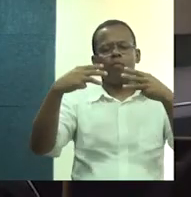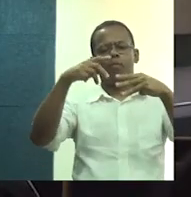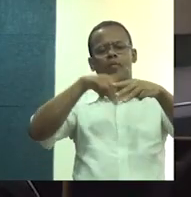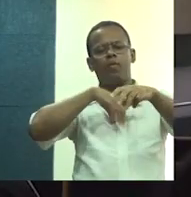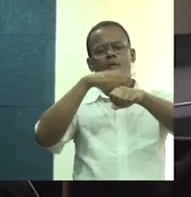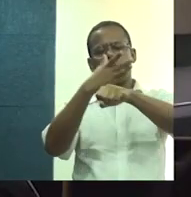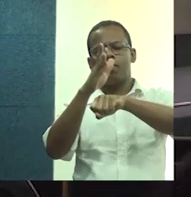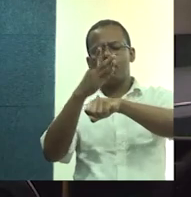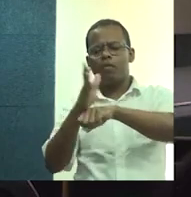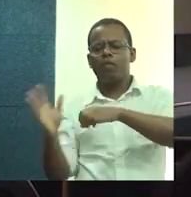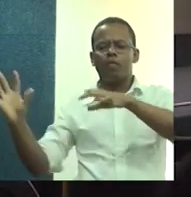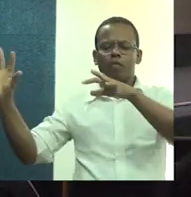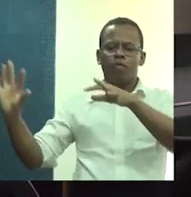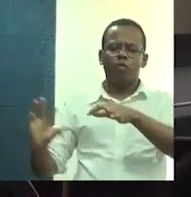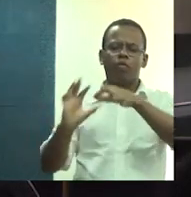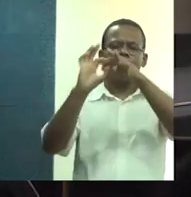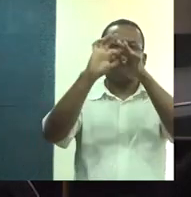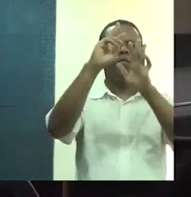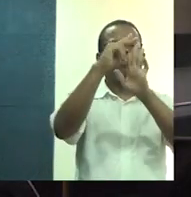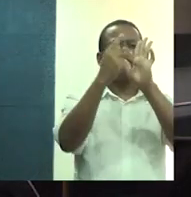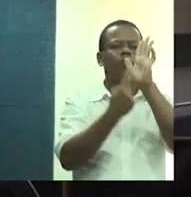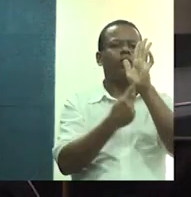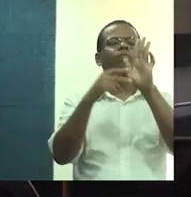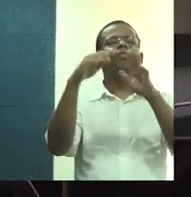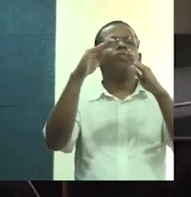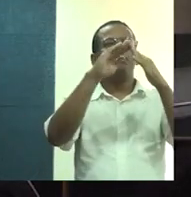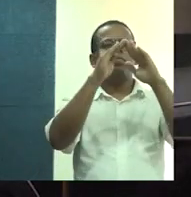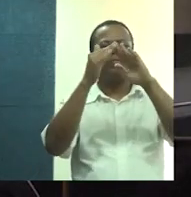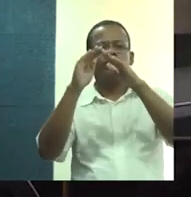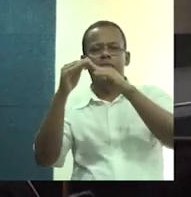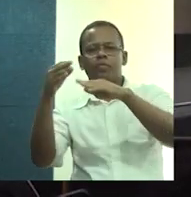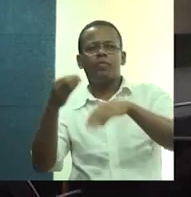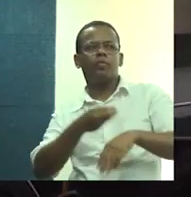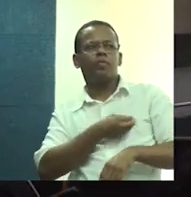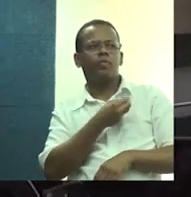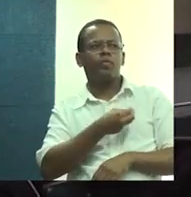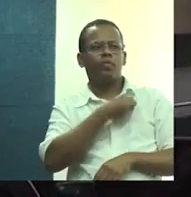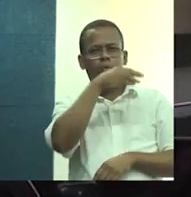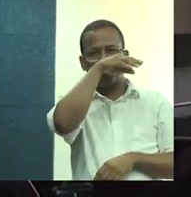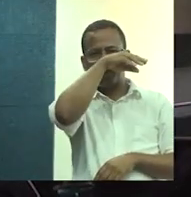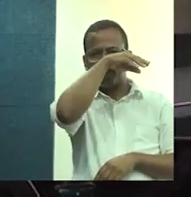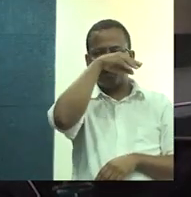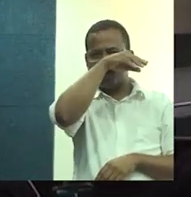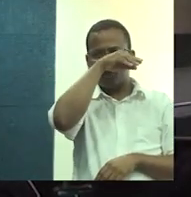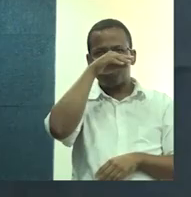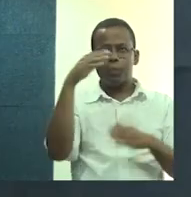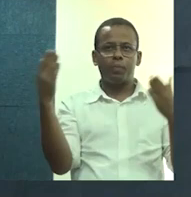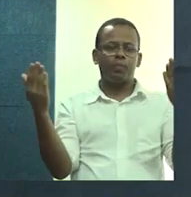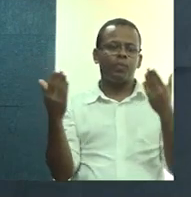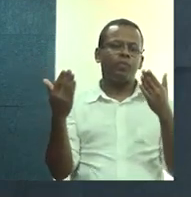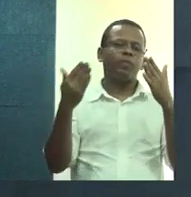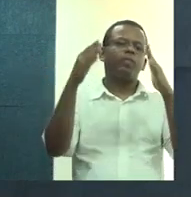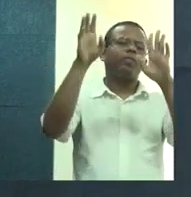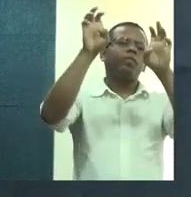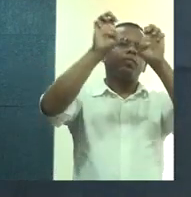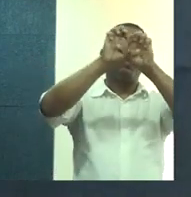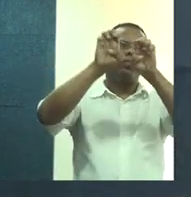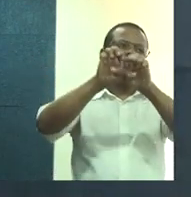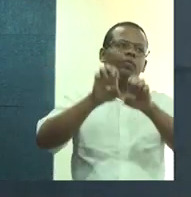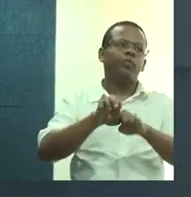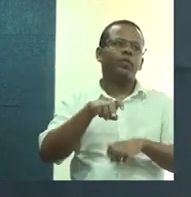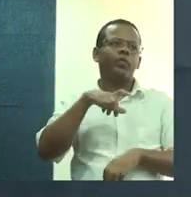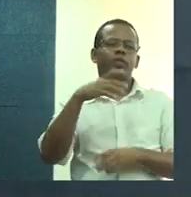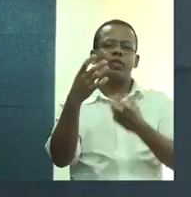ações para o programa Periferia viva a gente no modelo de construção de uma política pública